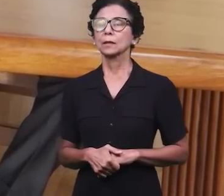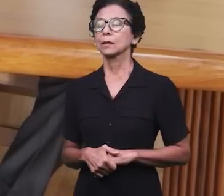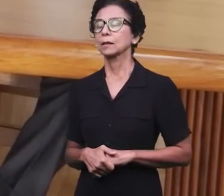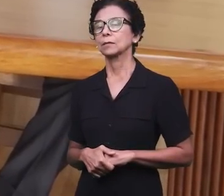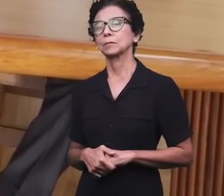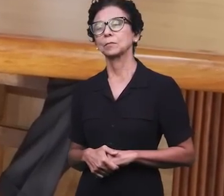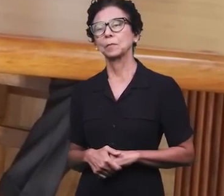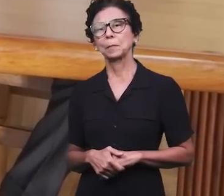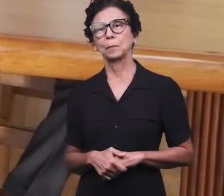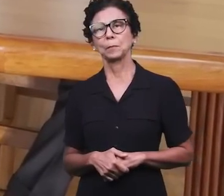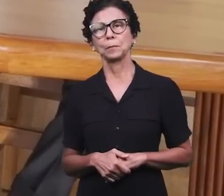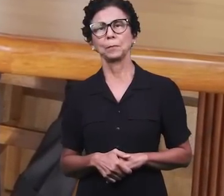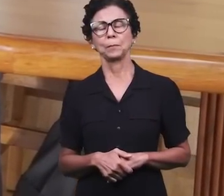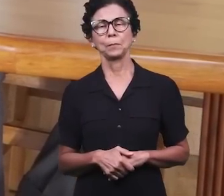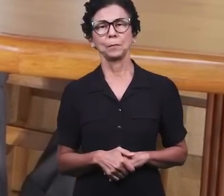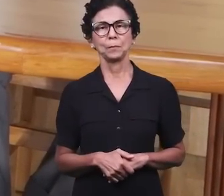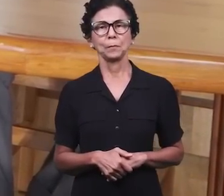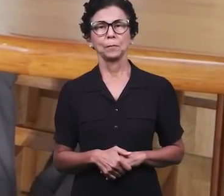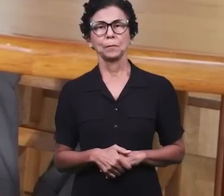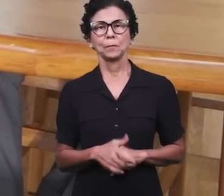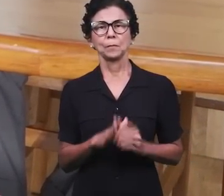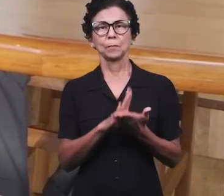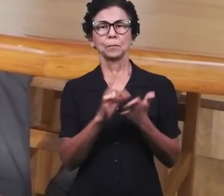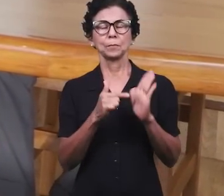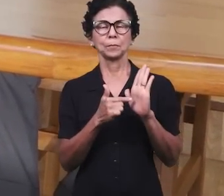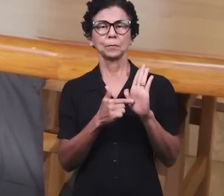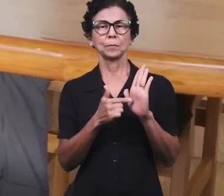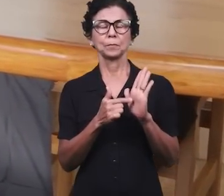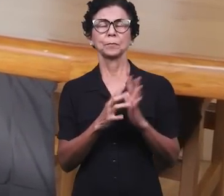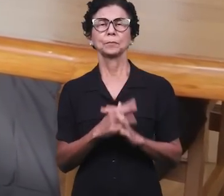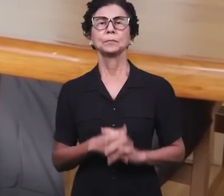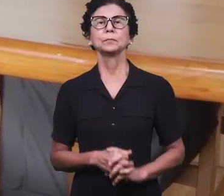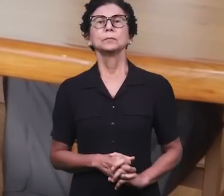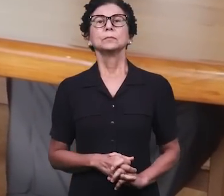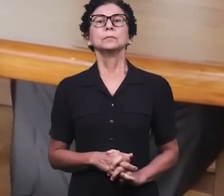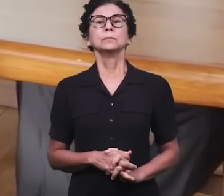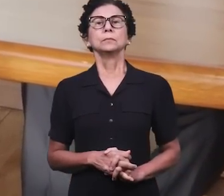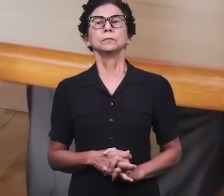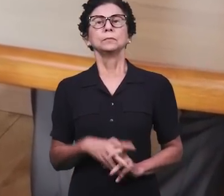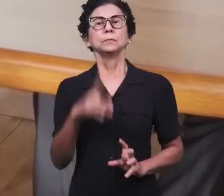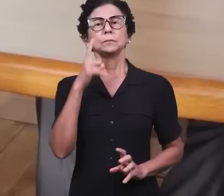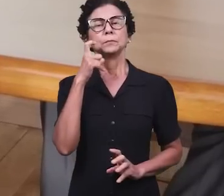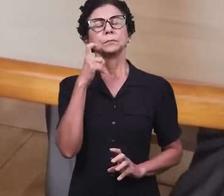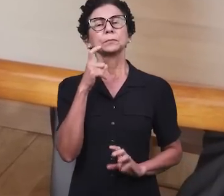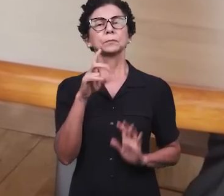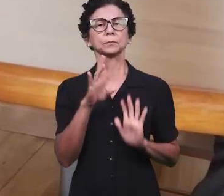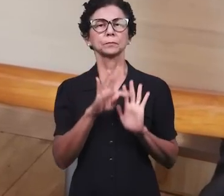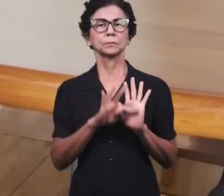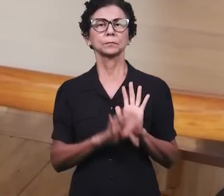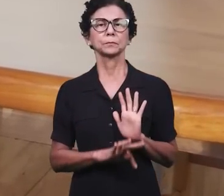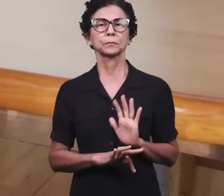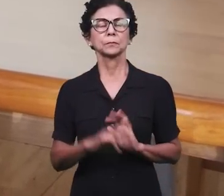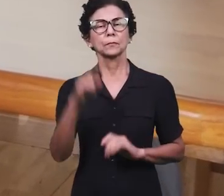queria voltar a lembrar dos ensinos dos pais. Eu queria citar um texto bíblico que eu acho muito interessante, eu sempre gosto de lembrar desse